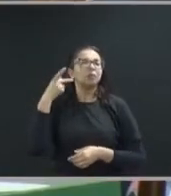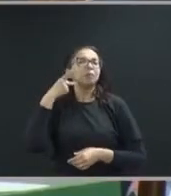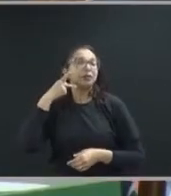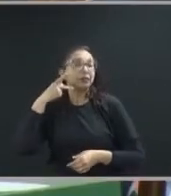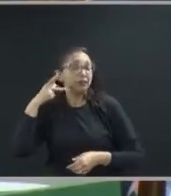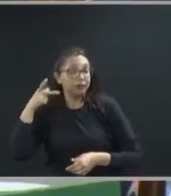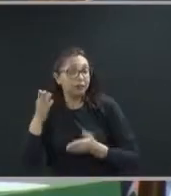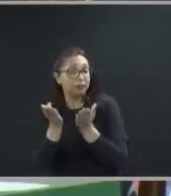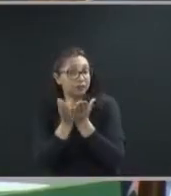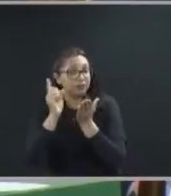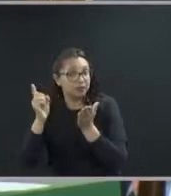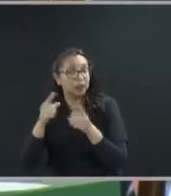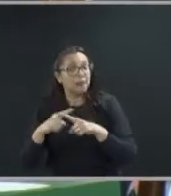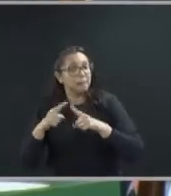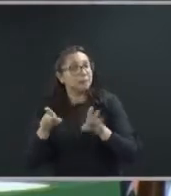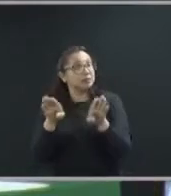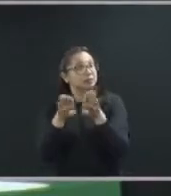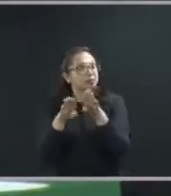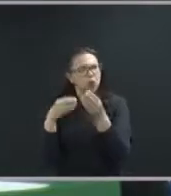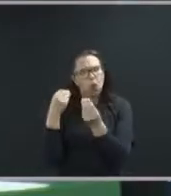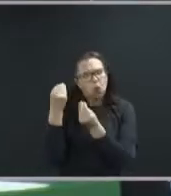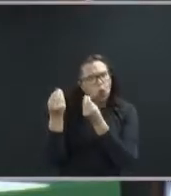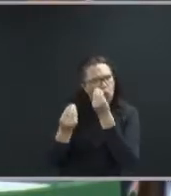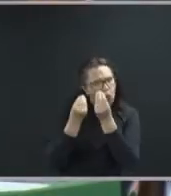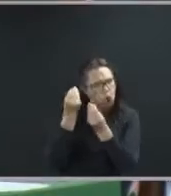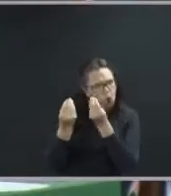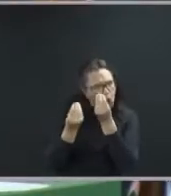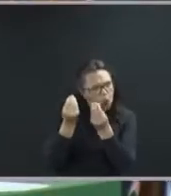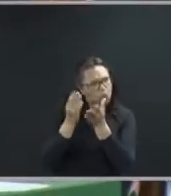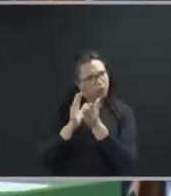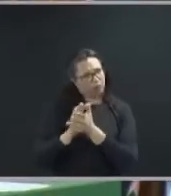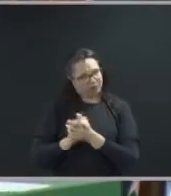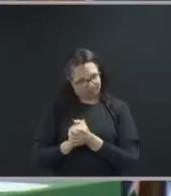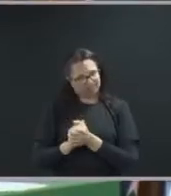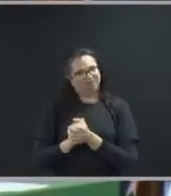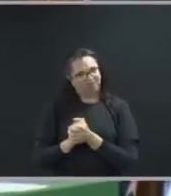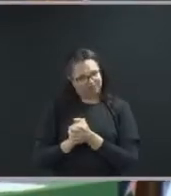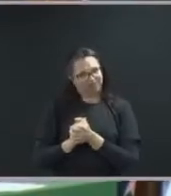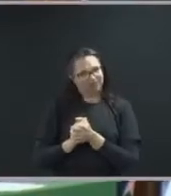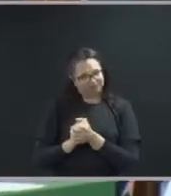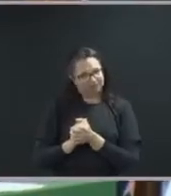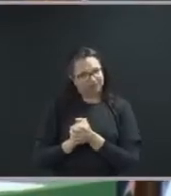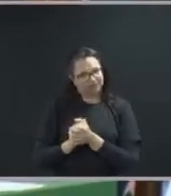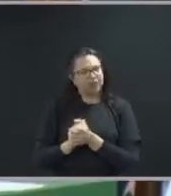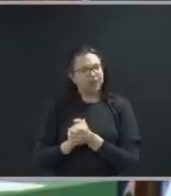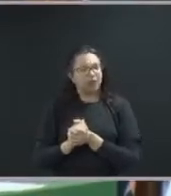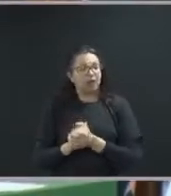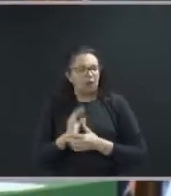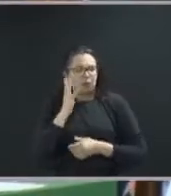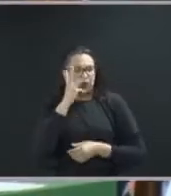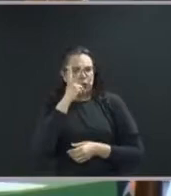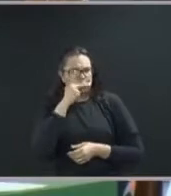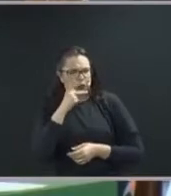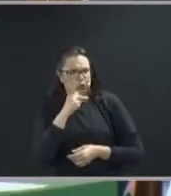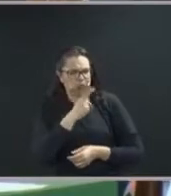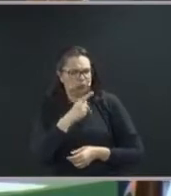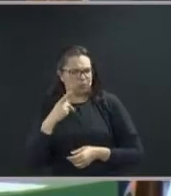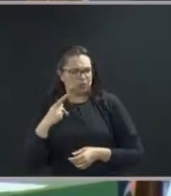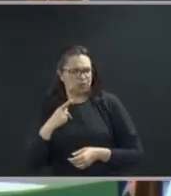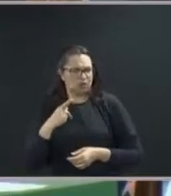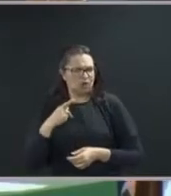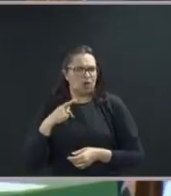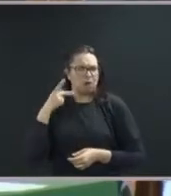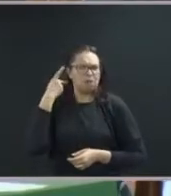fazendo. Porque tem gente que olha para a igreja que acha que bonito e importante é quem prega aqui. Bonito e importante é